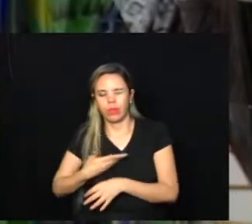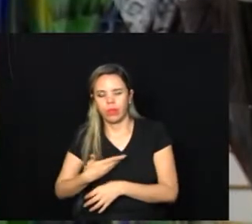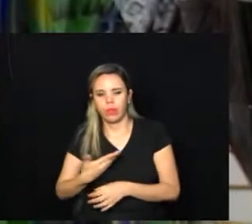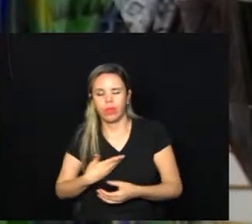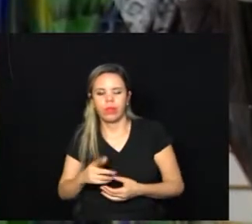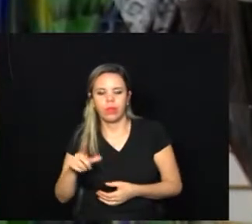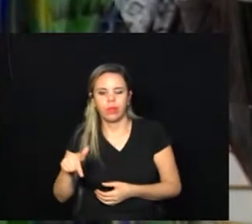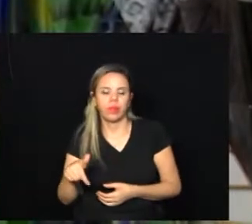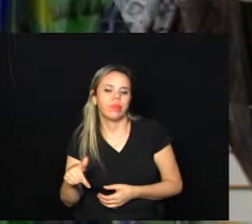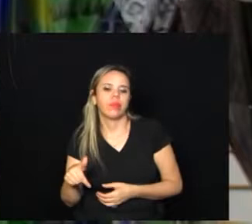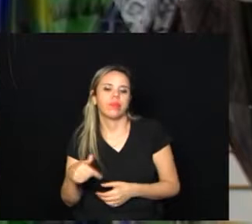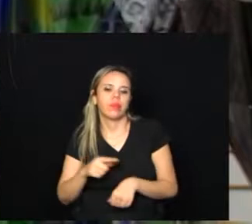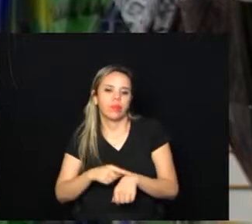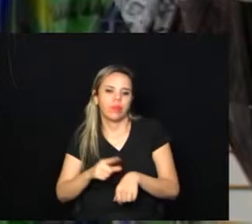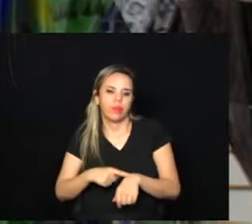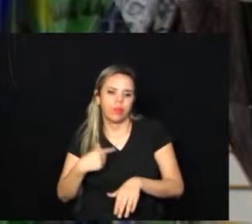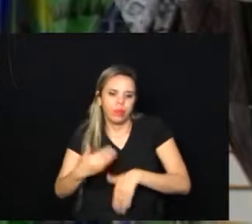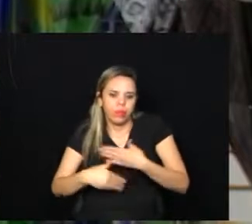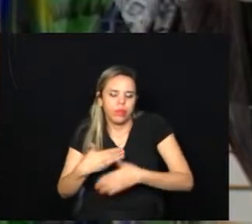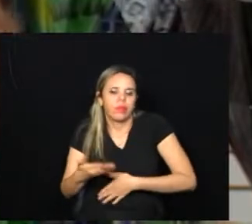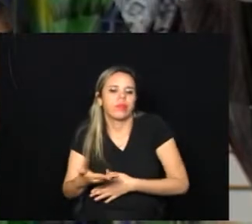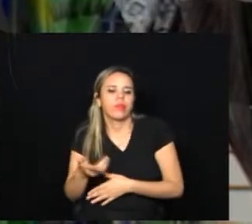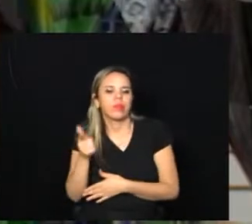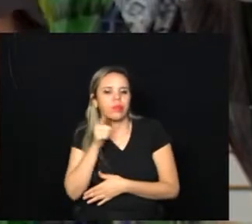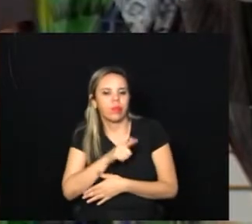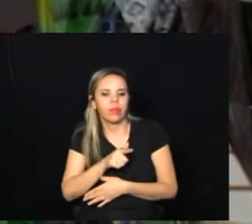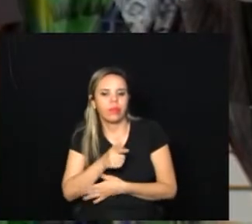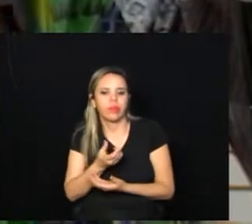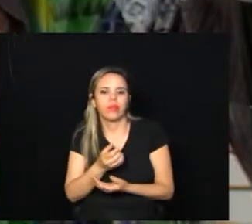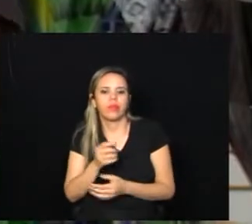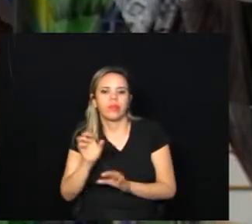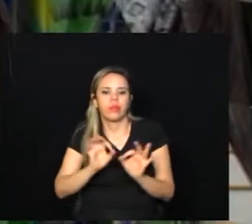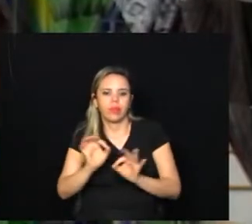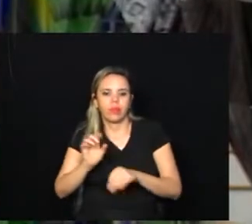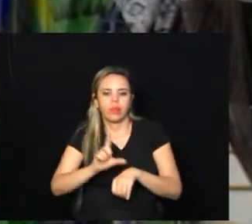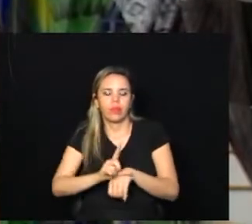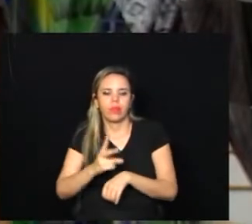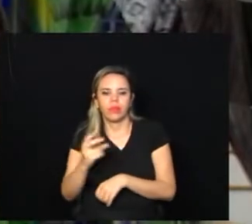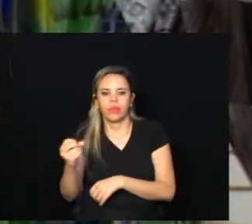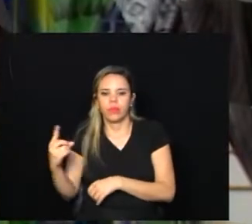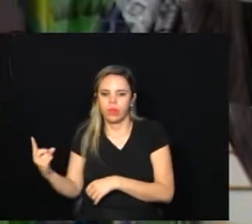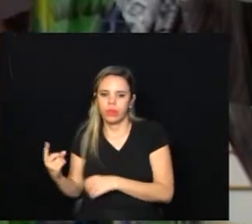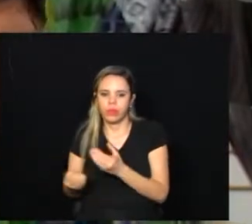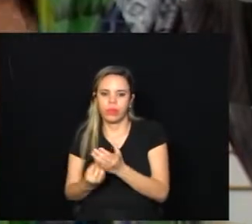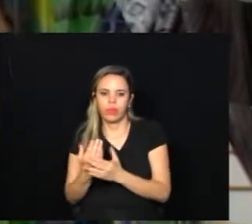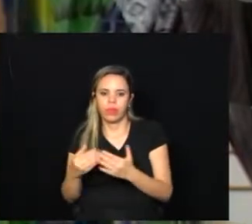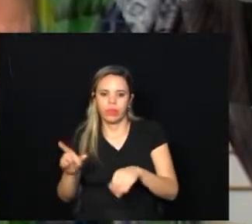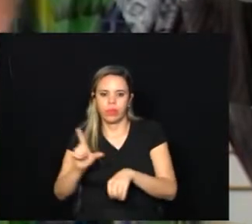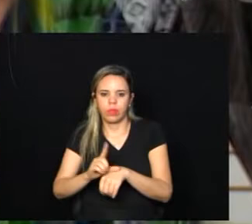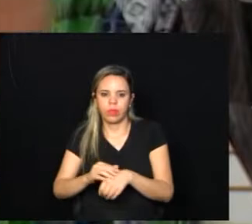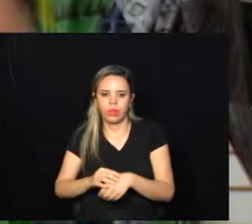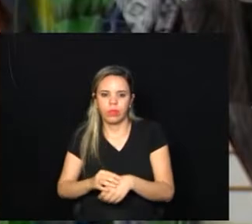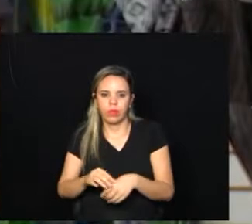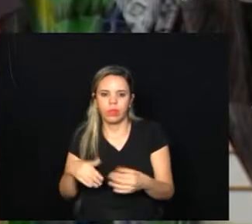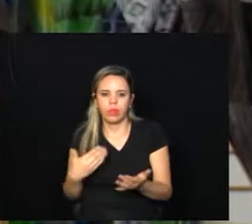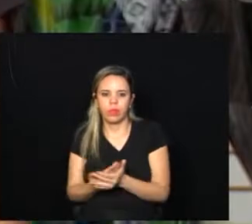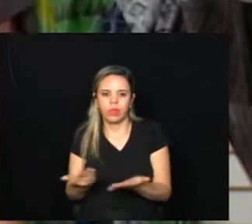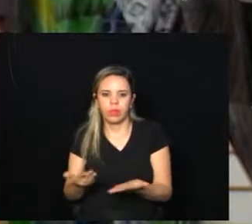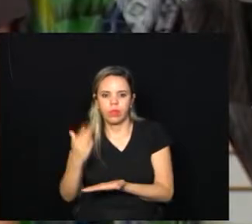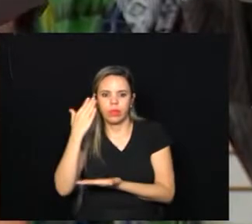E depois, com o tempo, fui formando a loja, onde em 2001 a gente inaugurou a loja. E até hoje,